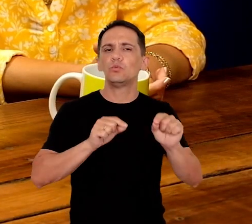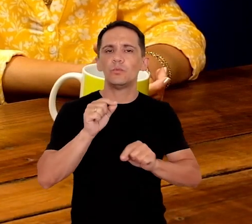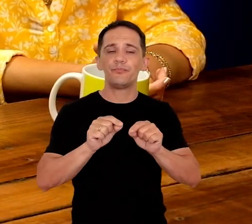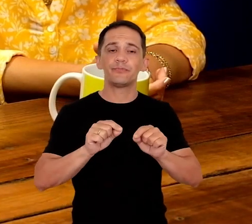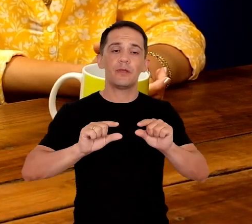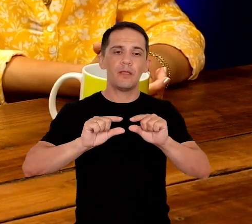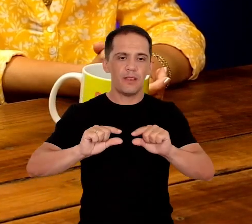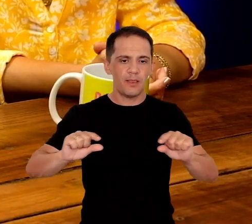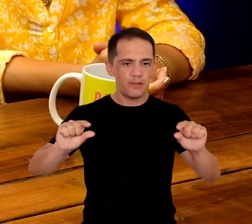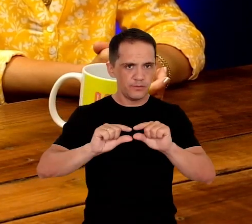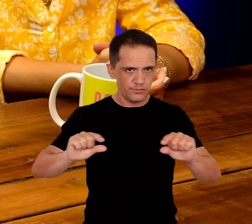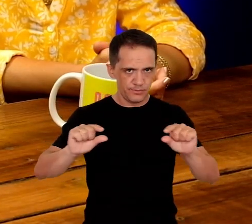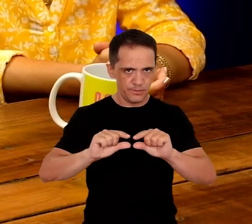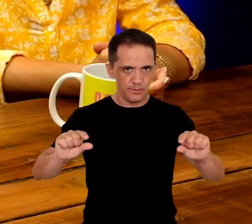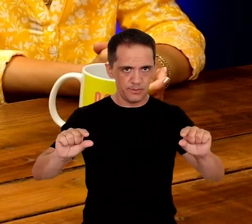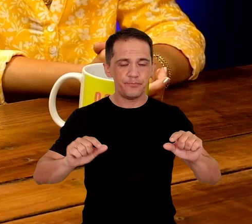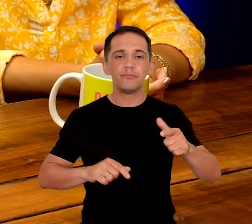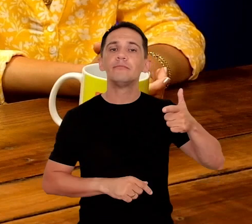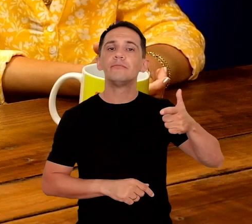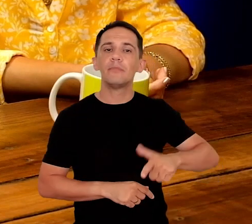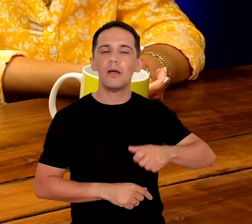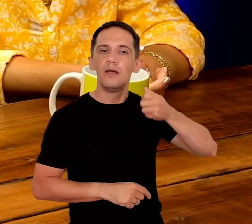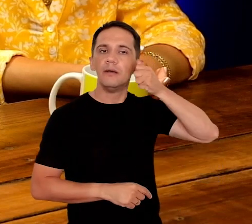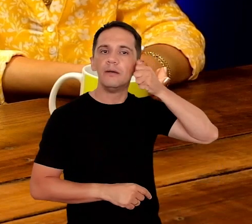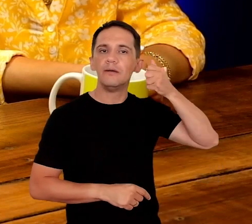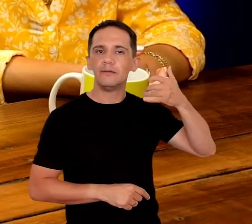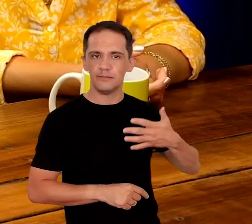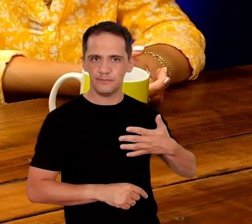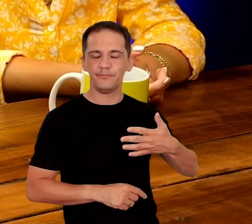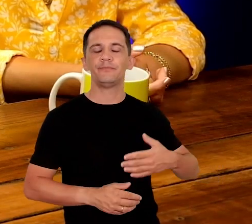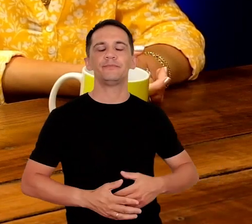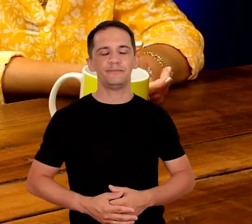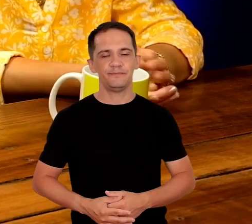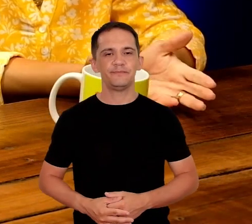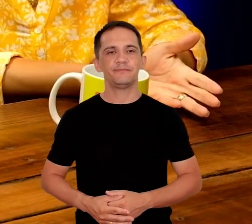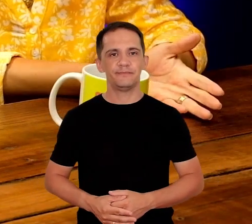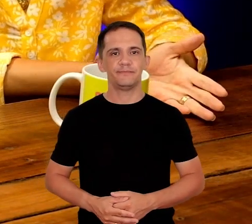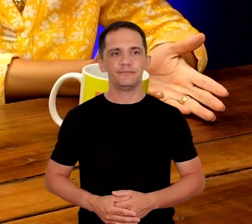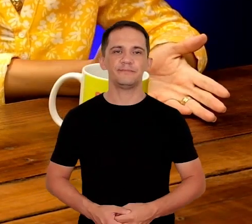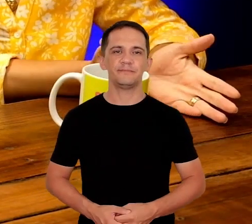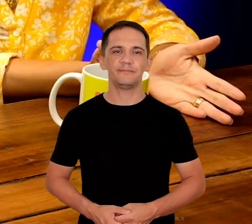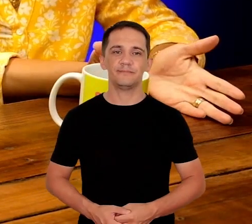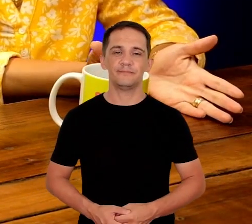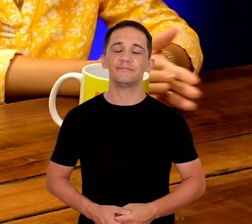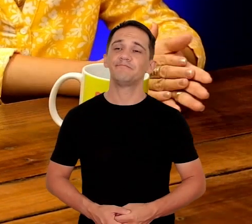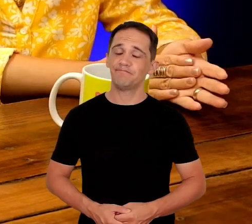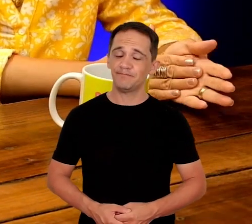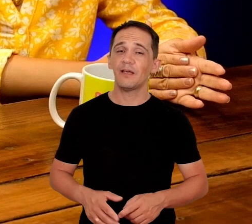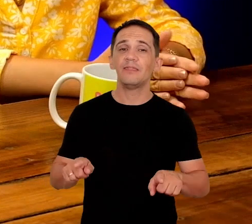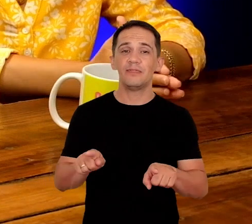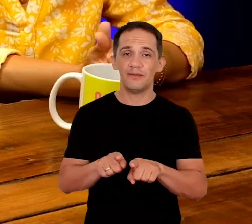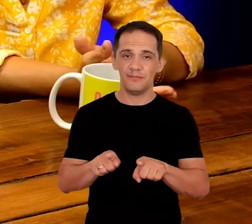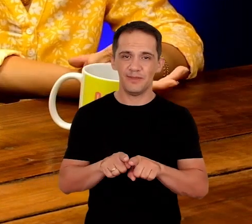necessário e a empresa pede, trabalhamos com legenda e audiodescrição também. E escolas infantis que